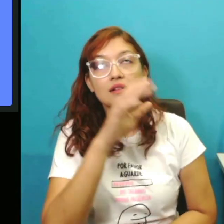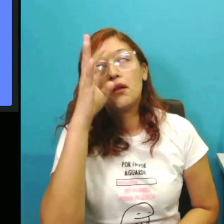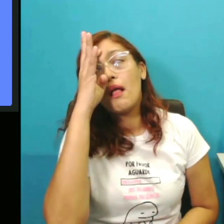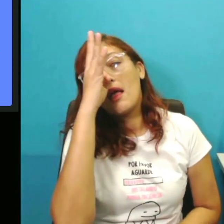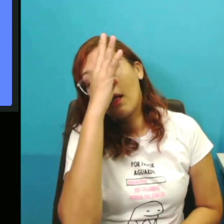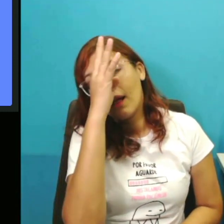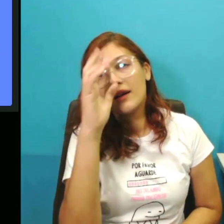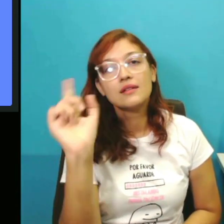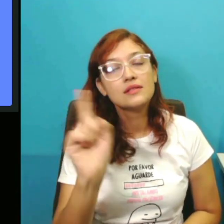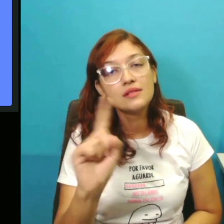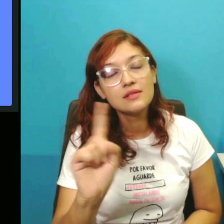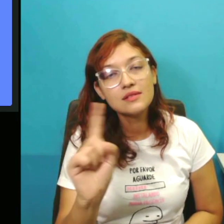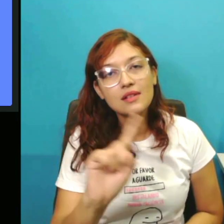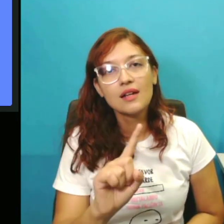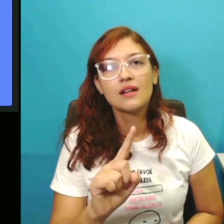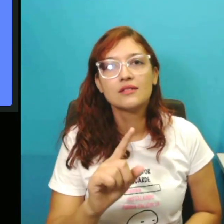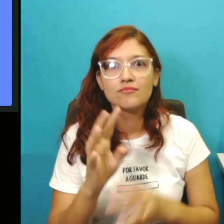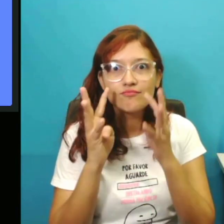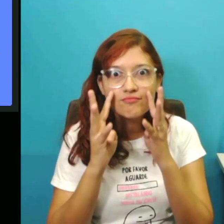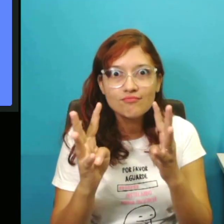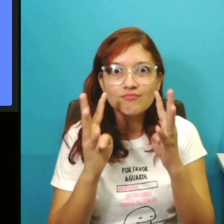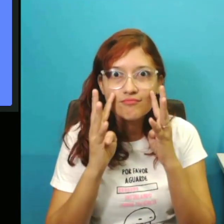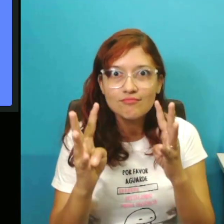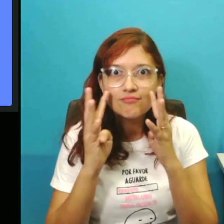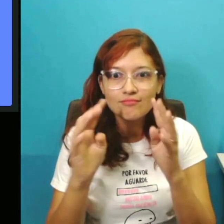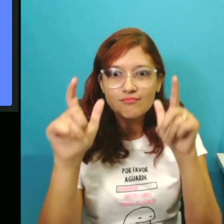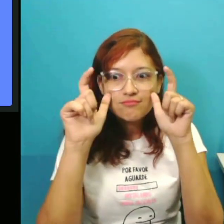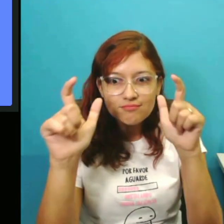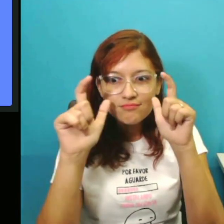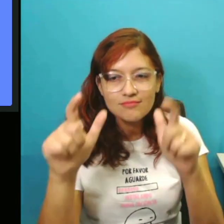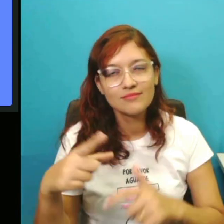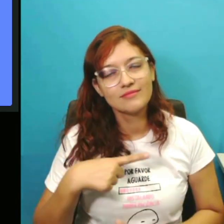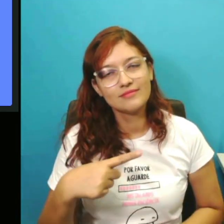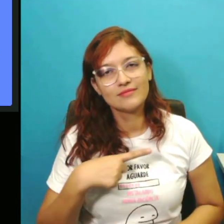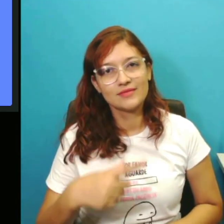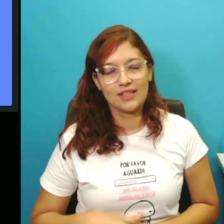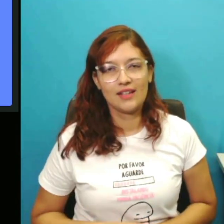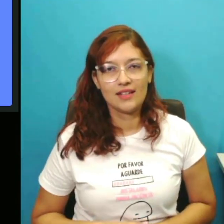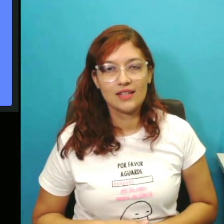Então, os alunos não se distraíam, eles mantinham a atenção.